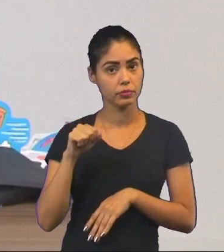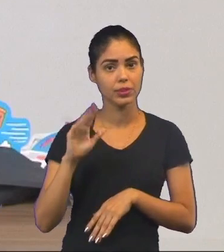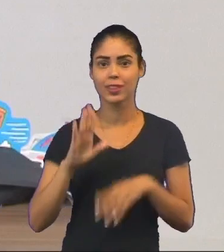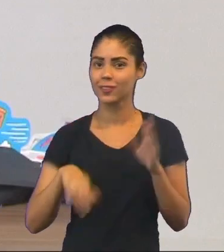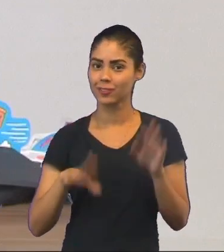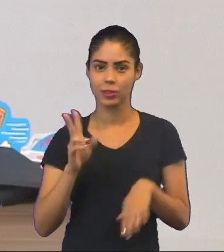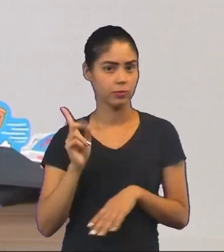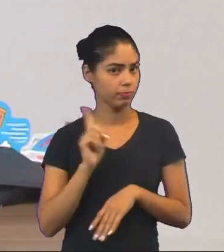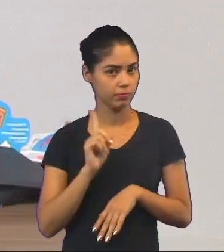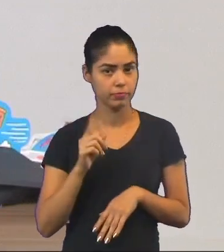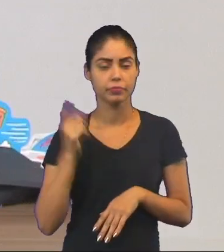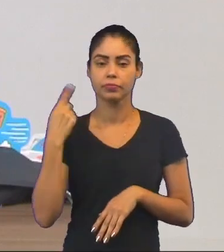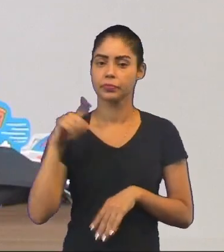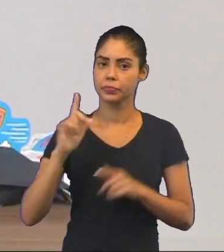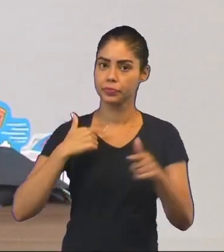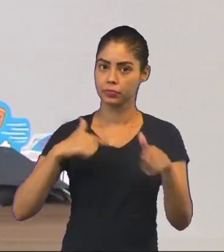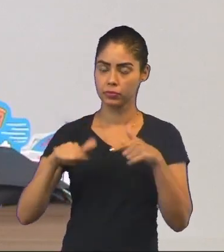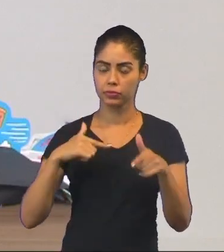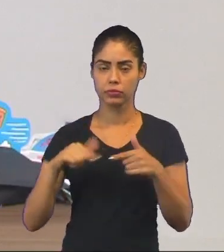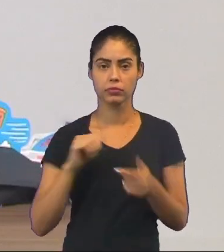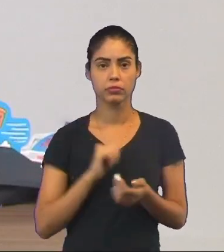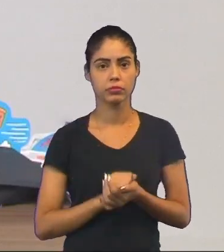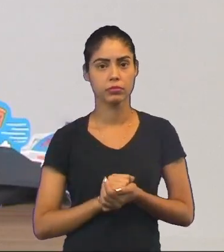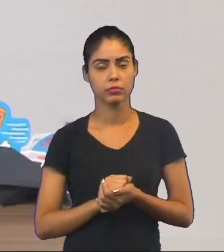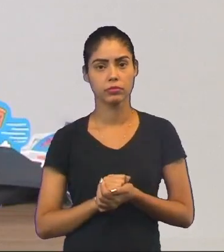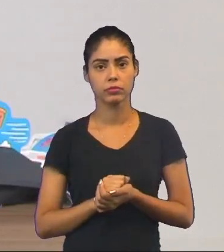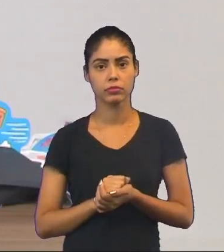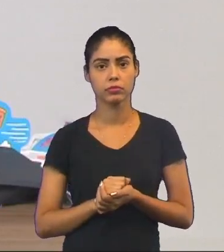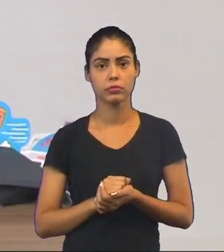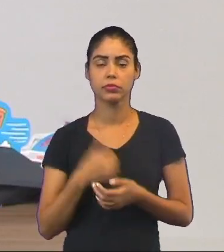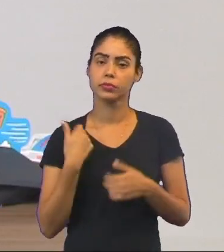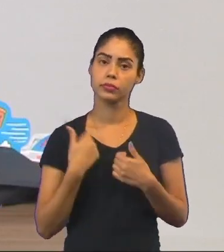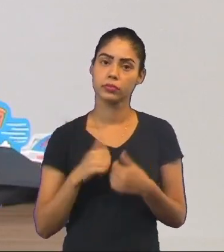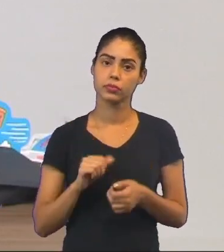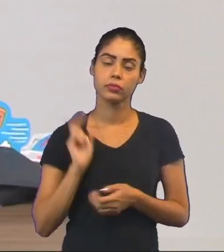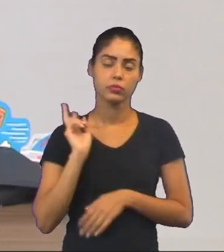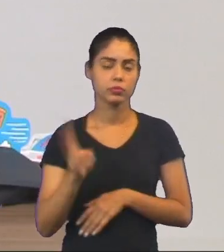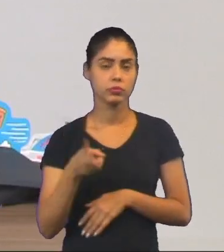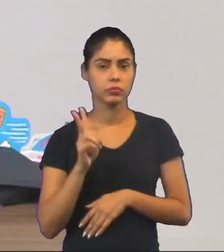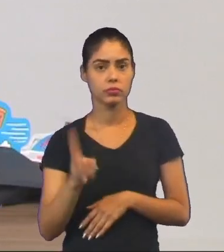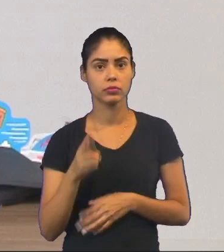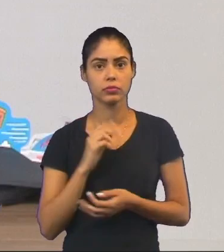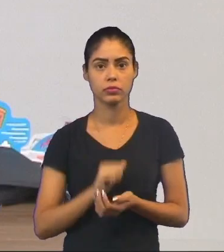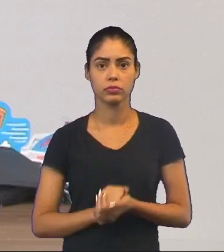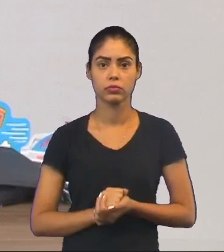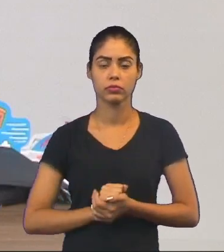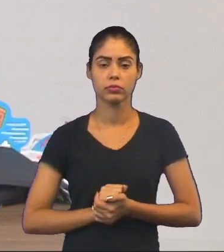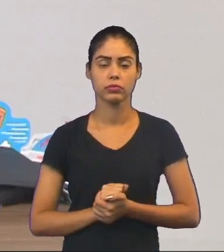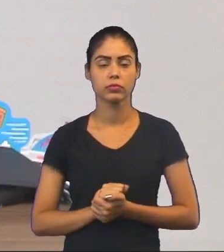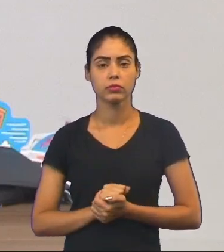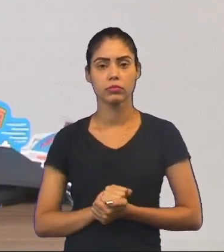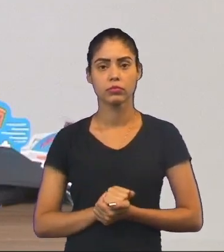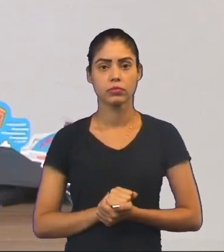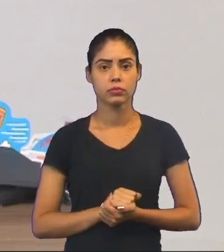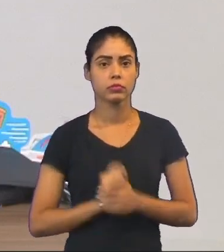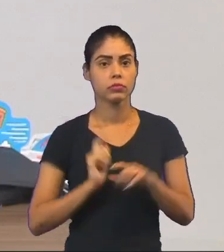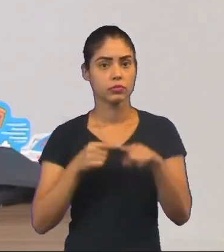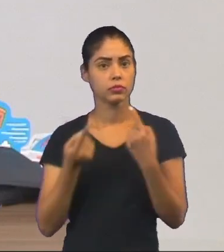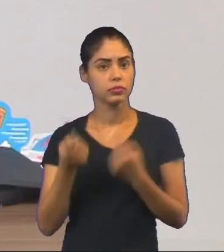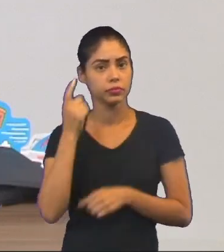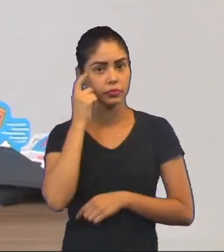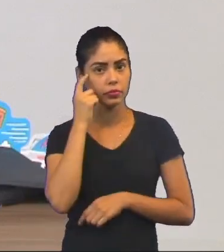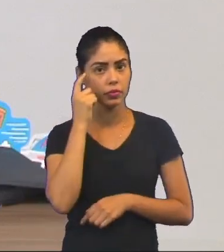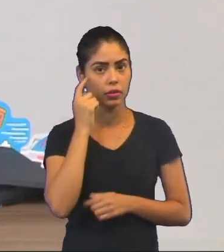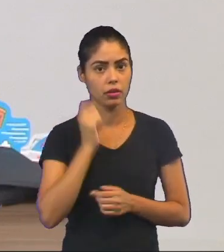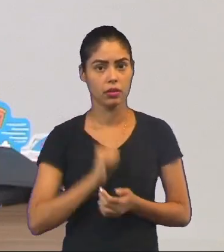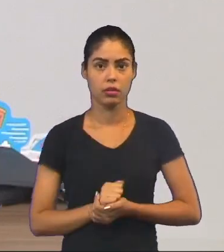vezes não. Para ir trabalhar, às vezes utilizam o mesmo meio de transporte sim, certo? Mas vamos